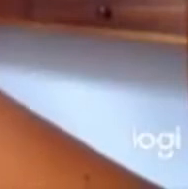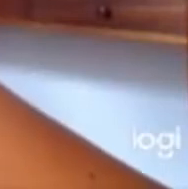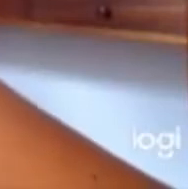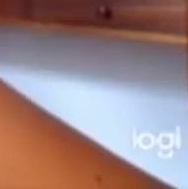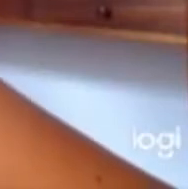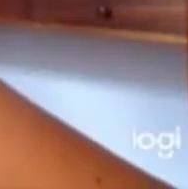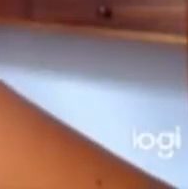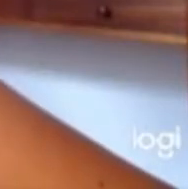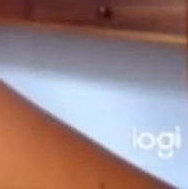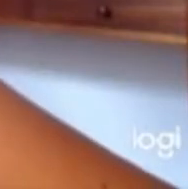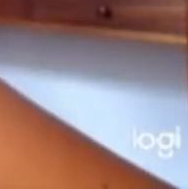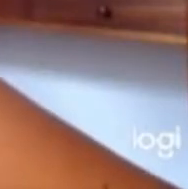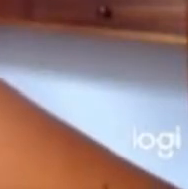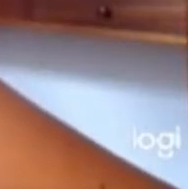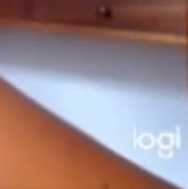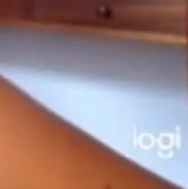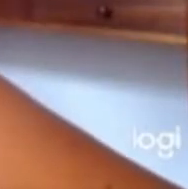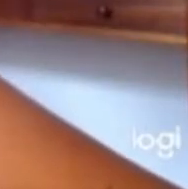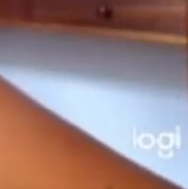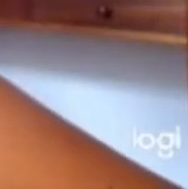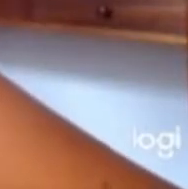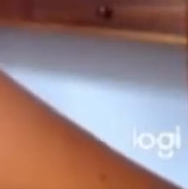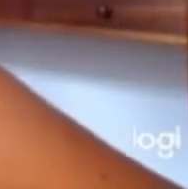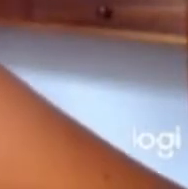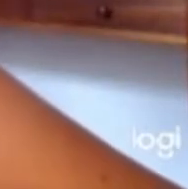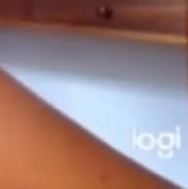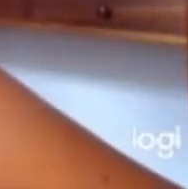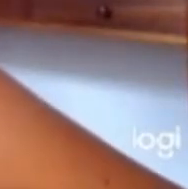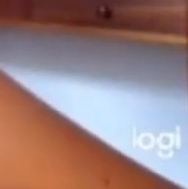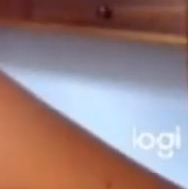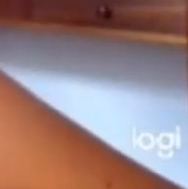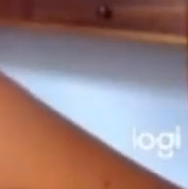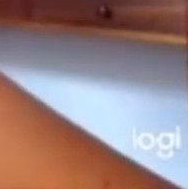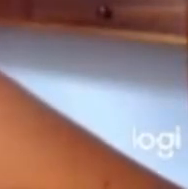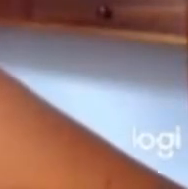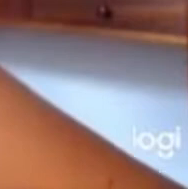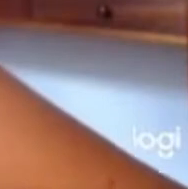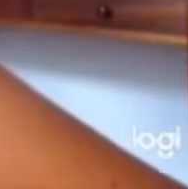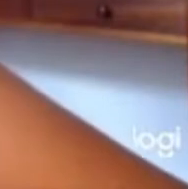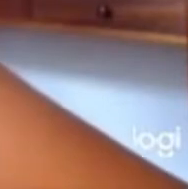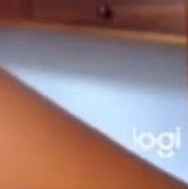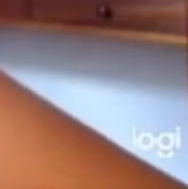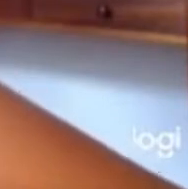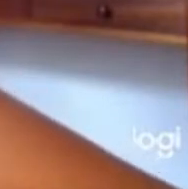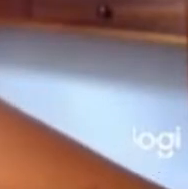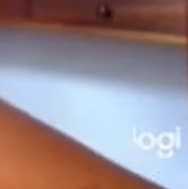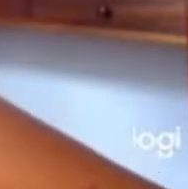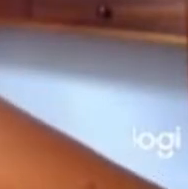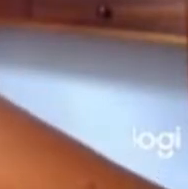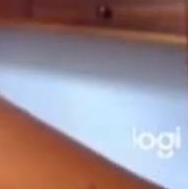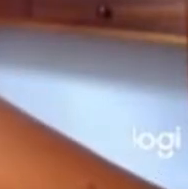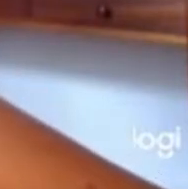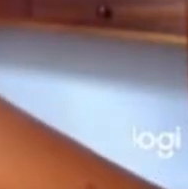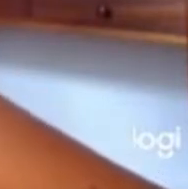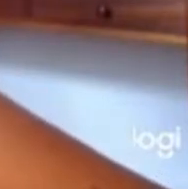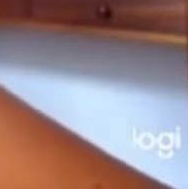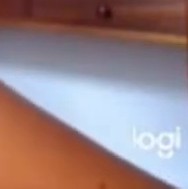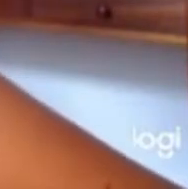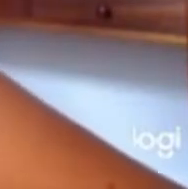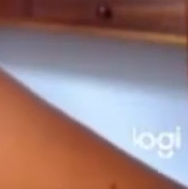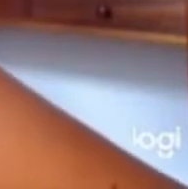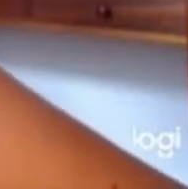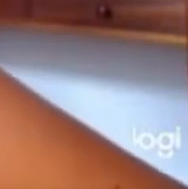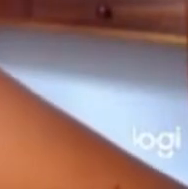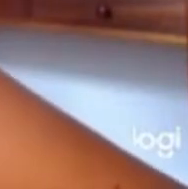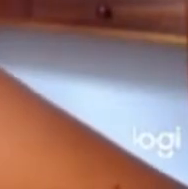que a gente sabe que o racismo ele está aí, ele mata. Inclusive, nós tivemos o próprio caso do assassinato de um jovem aqui em Campinas,